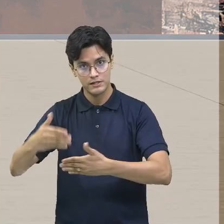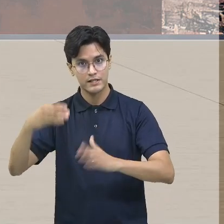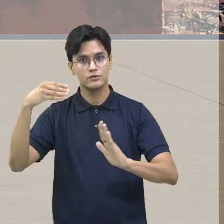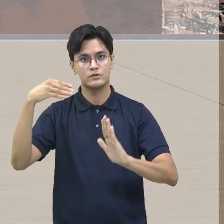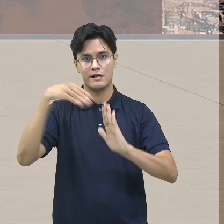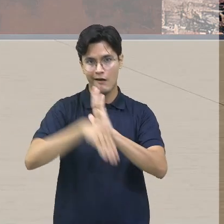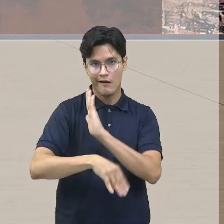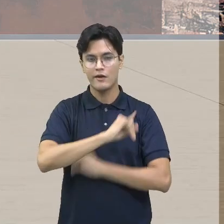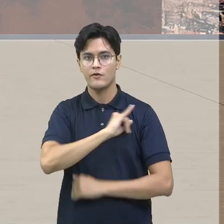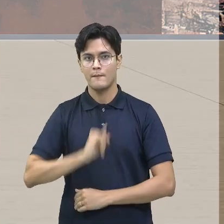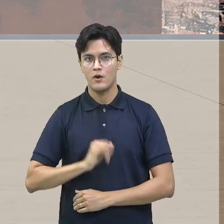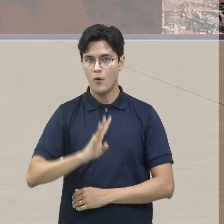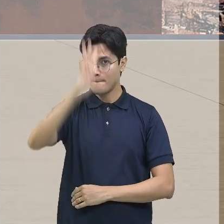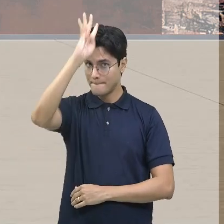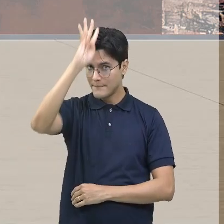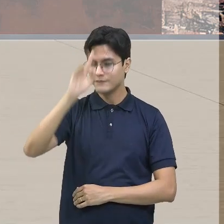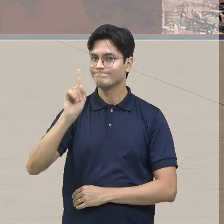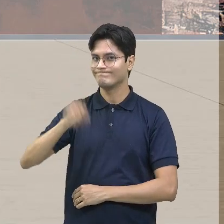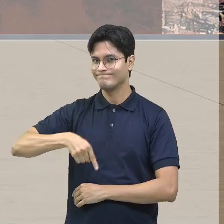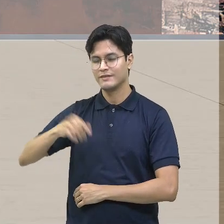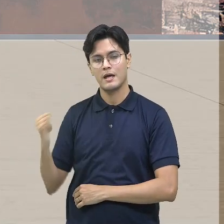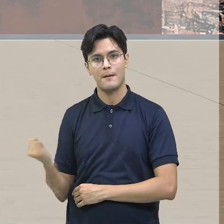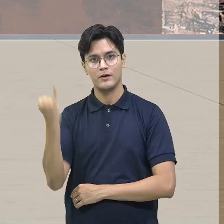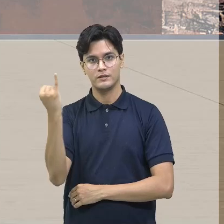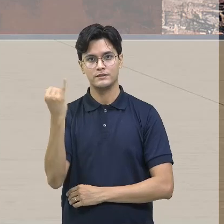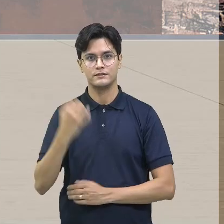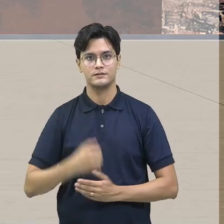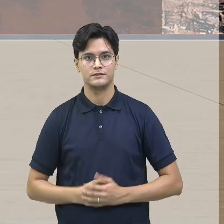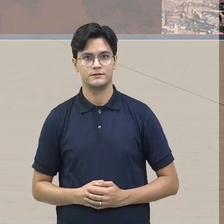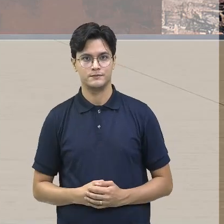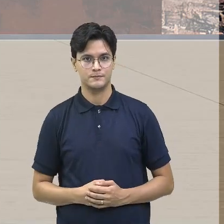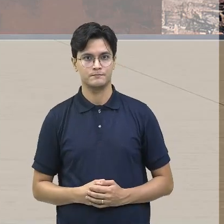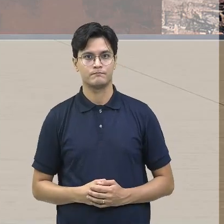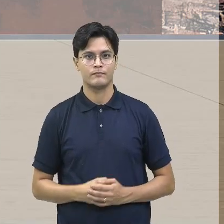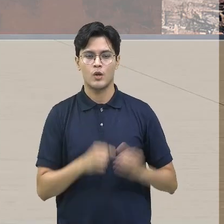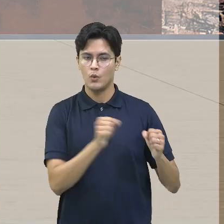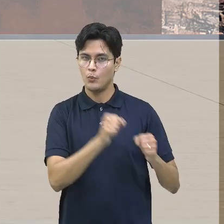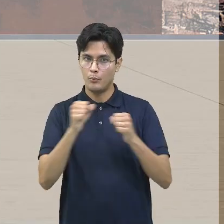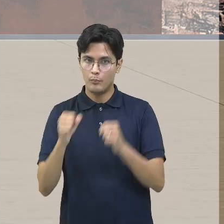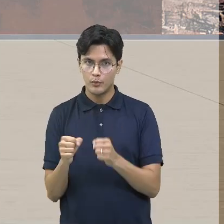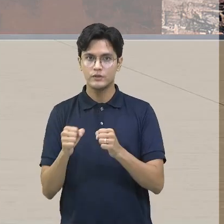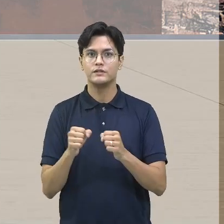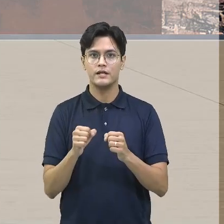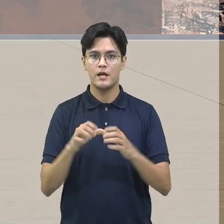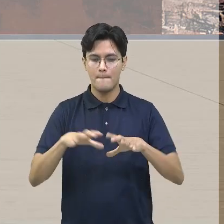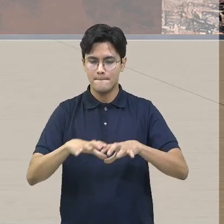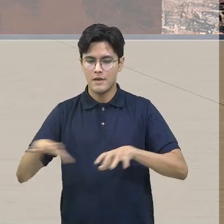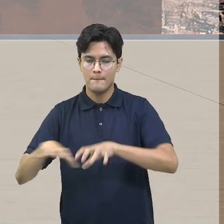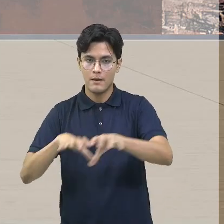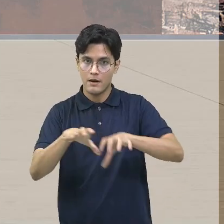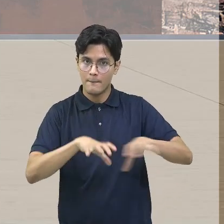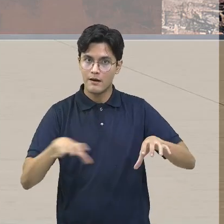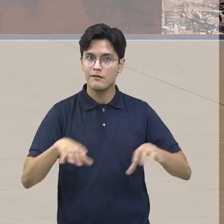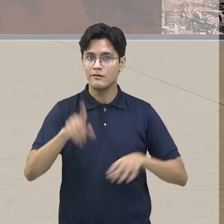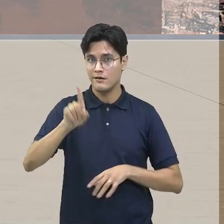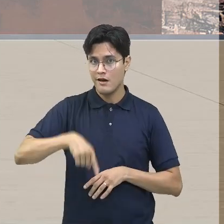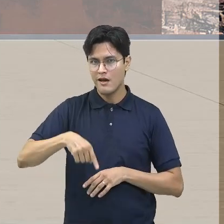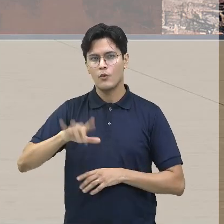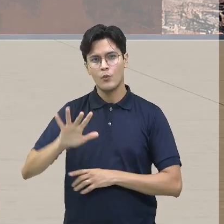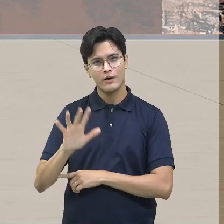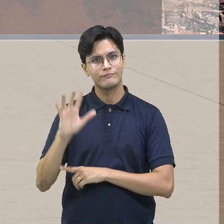Esse processo de fragmentação do poder, ele foi um fenômeno, um dos fenômenos